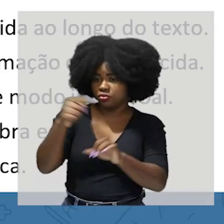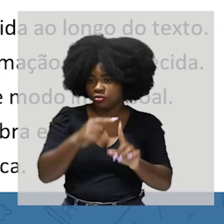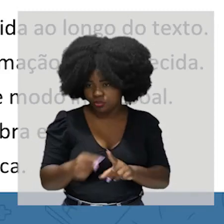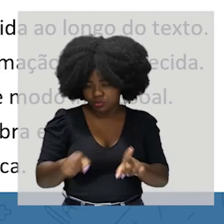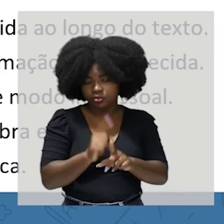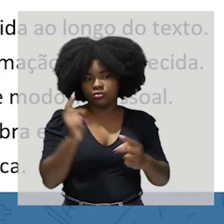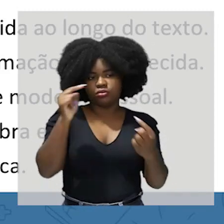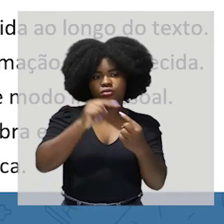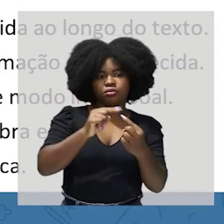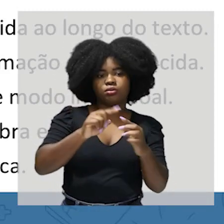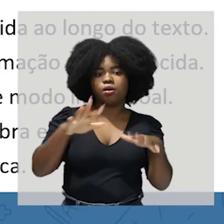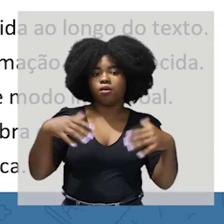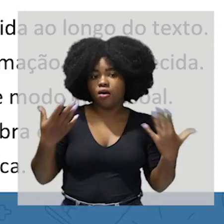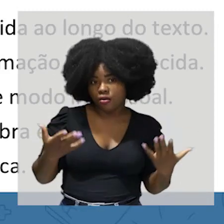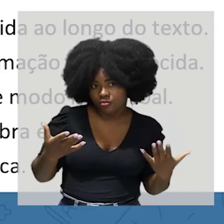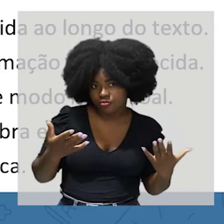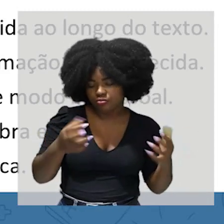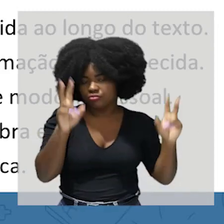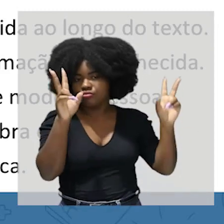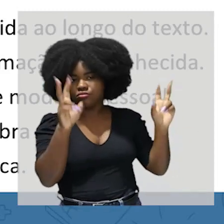por seus objetivos